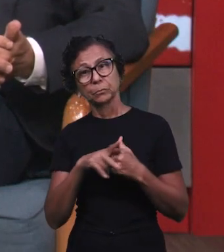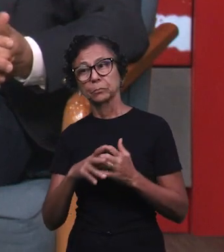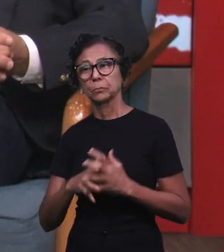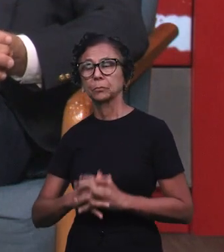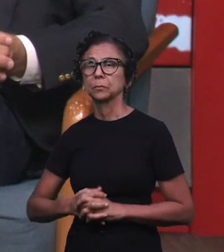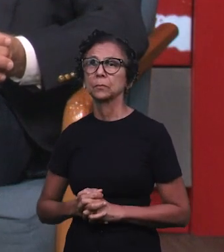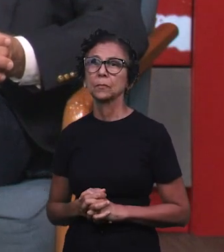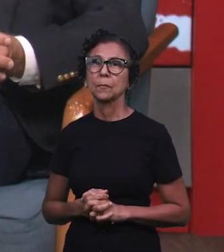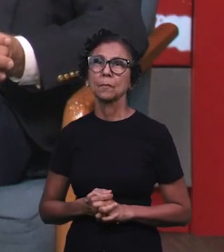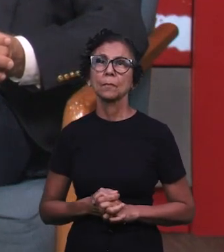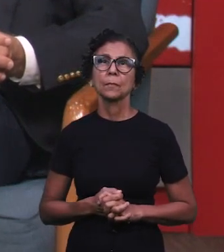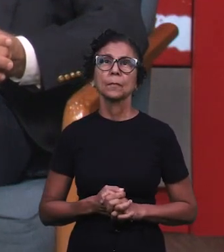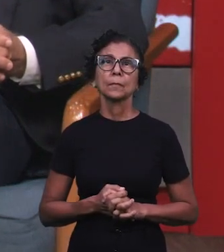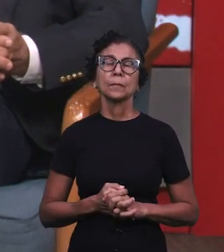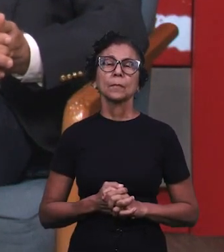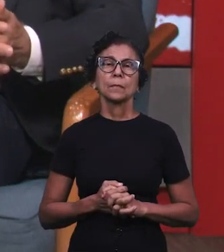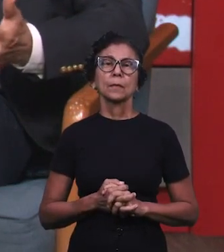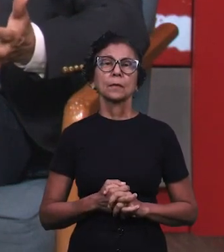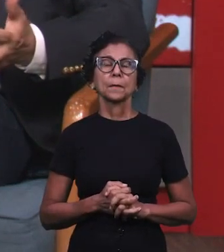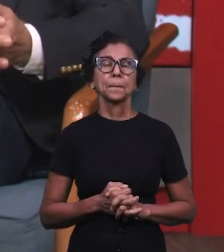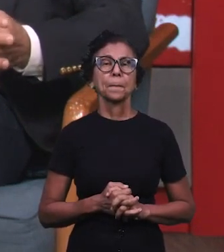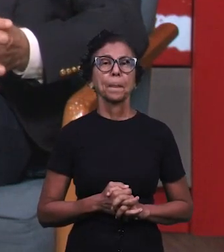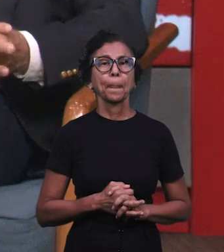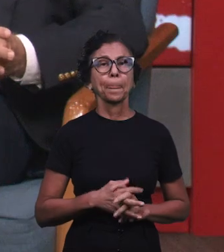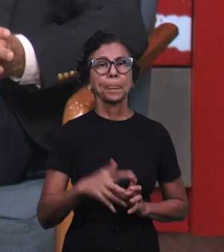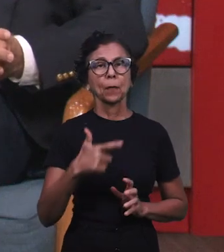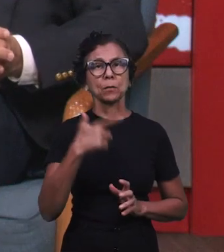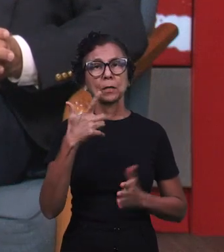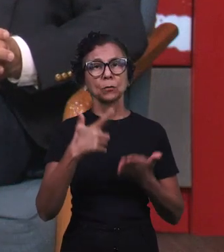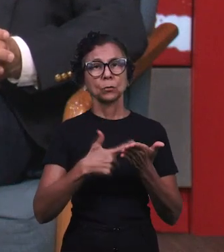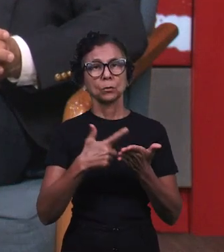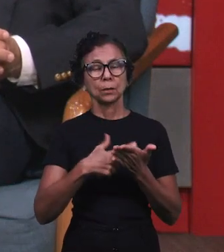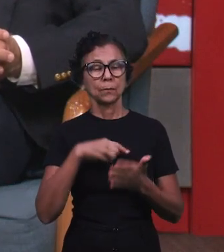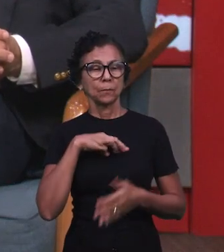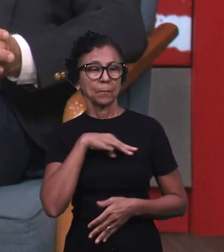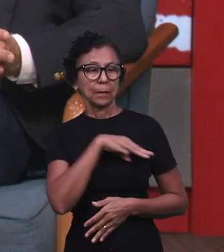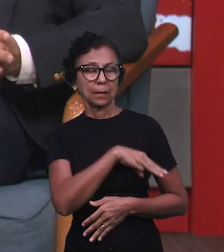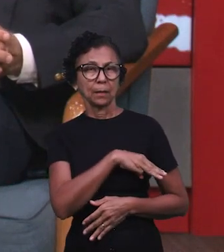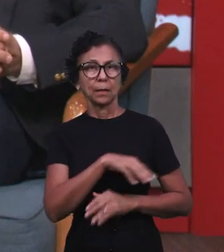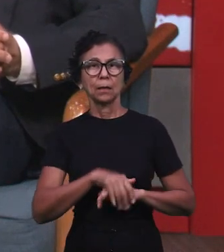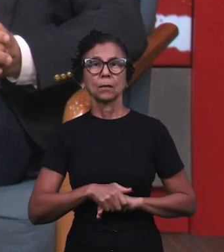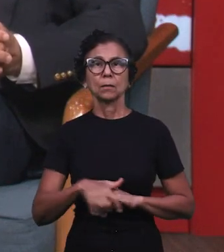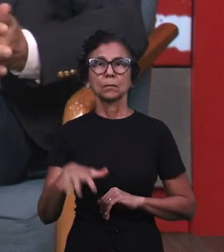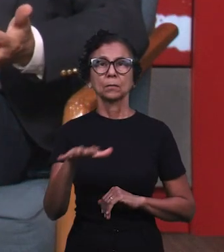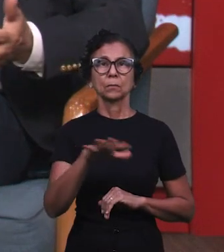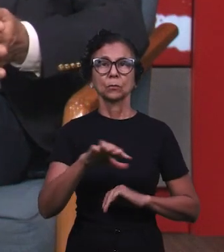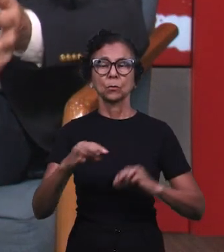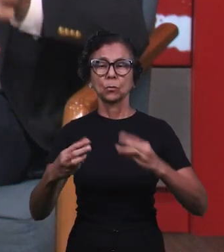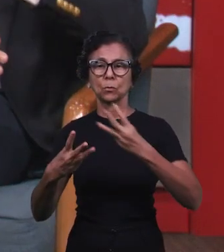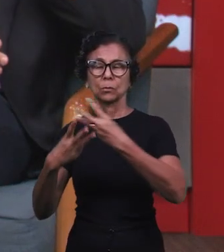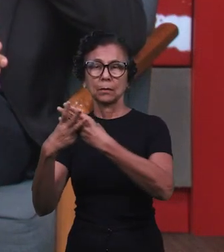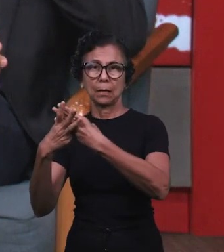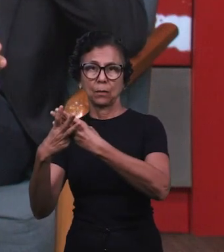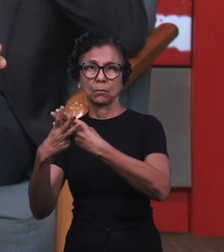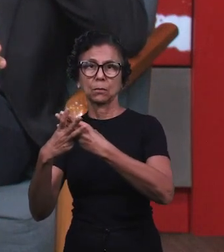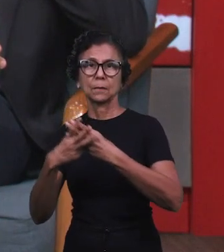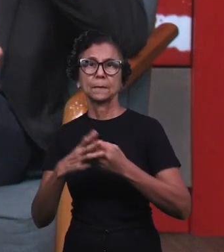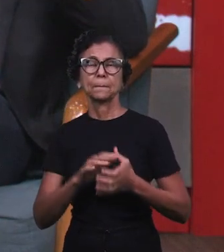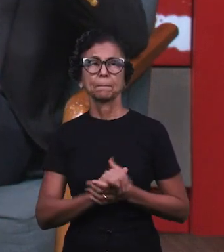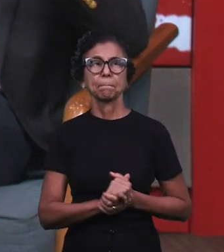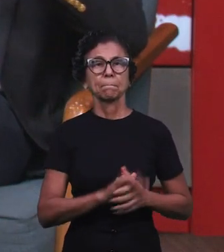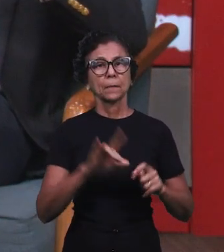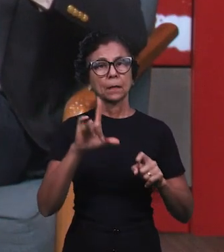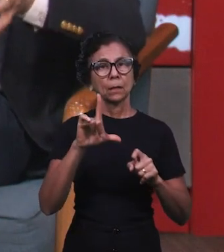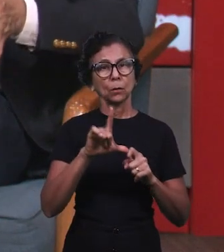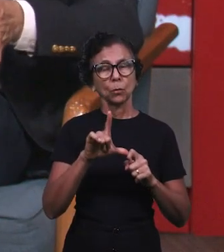Mas o segundo evangelho escrito foi o de Mateus, foi direto para os judeus. Lucas escreve